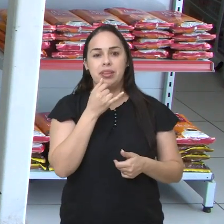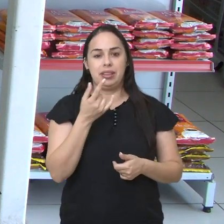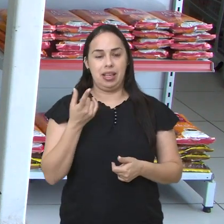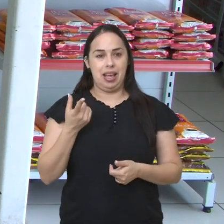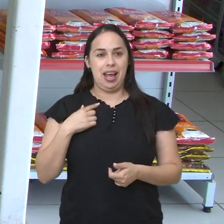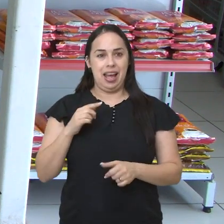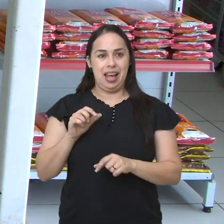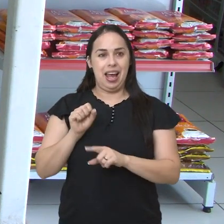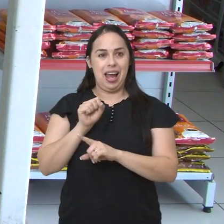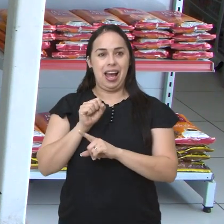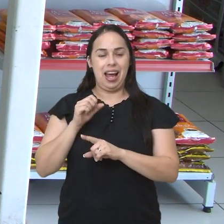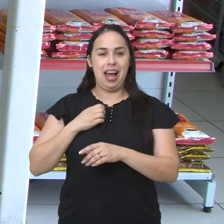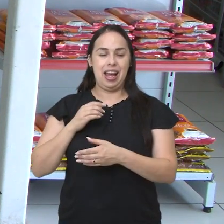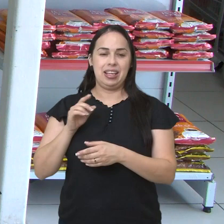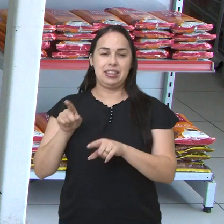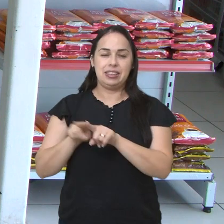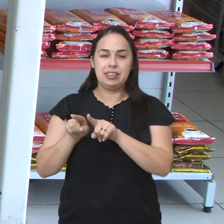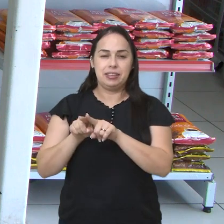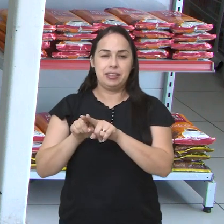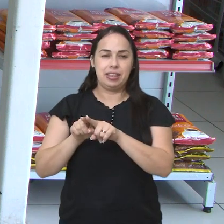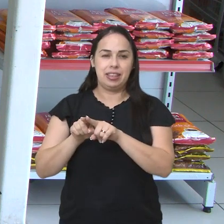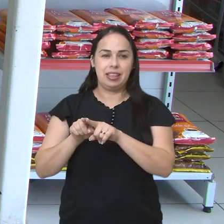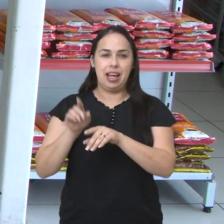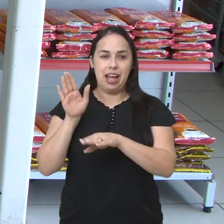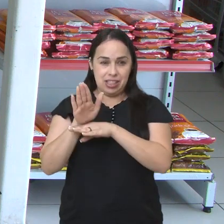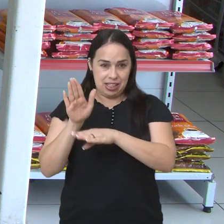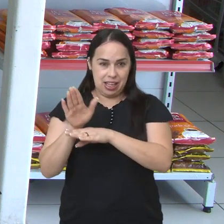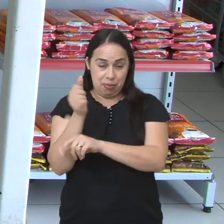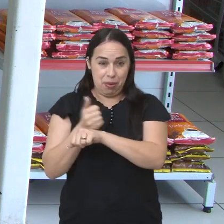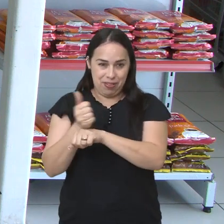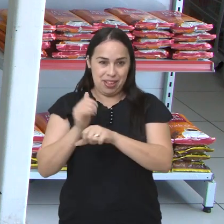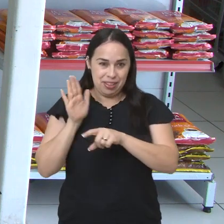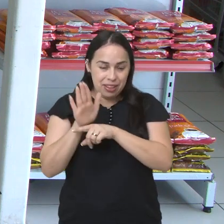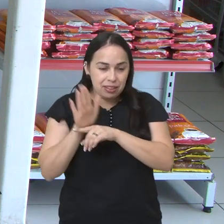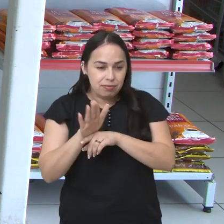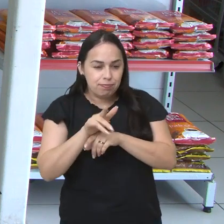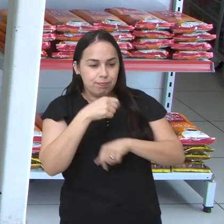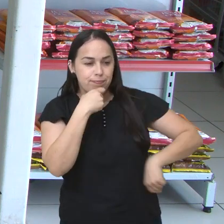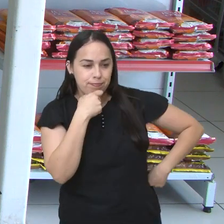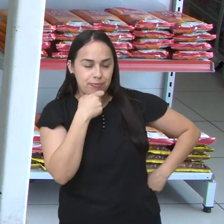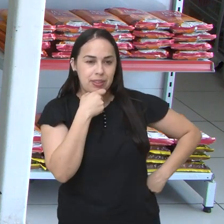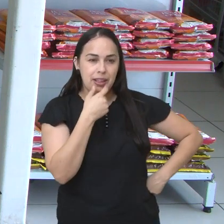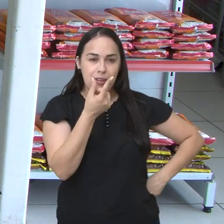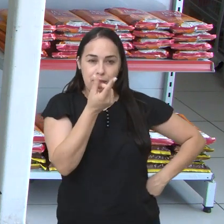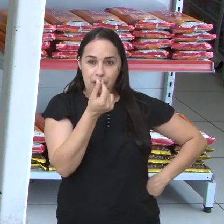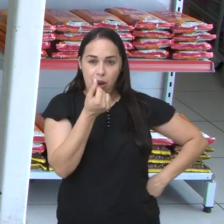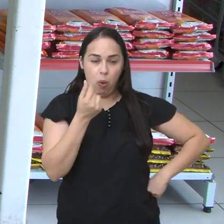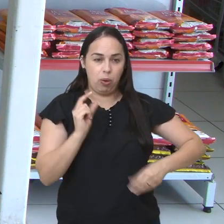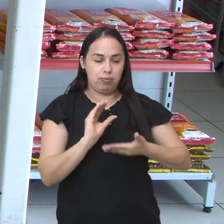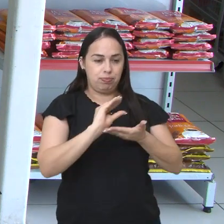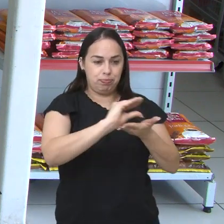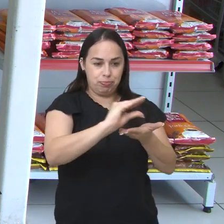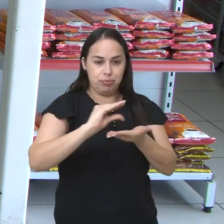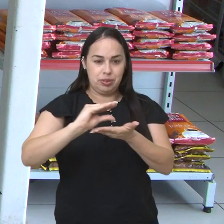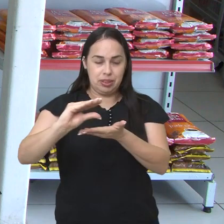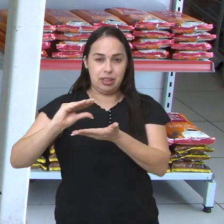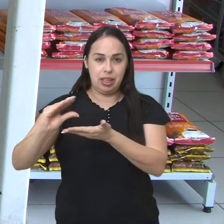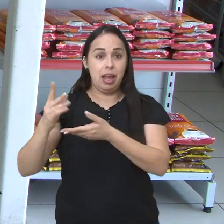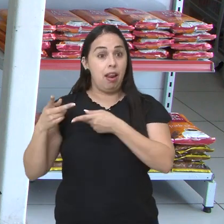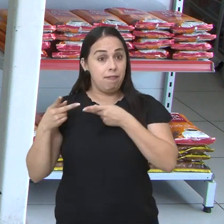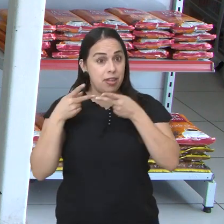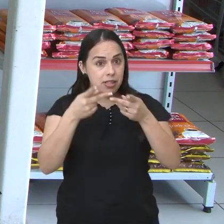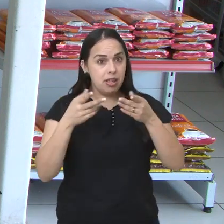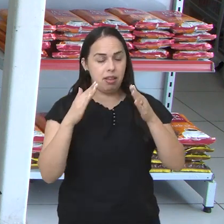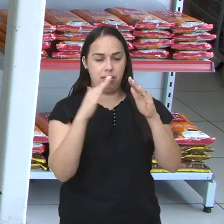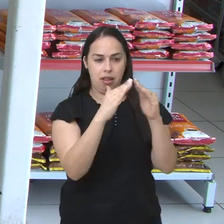social determina em função do grau de necessidade de cada família. Isso é determinado de visitas domiciliares que a gente faz